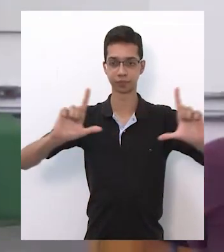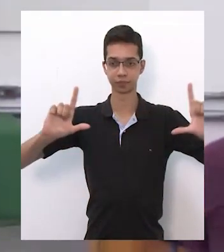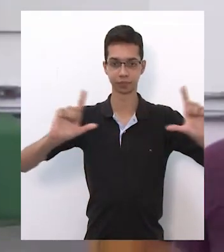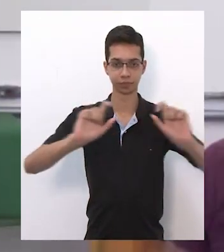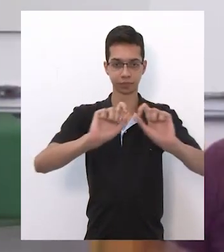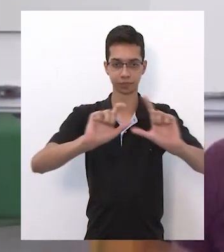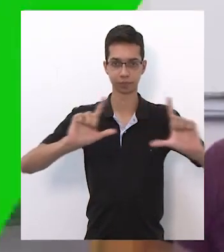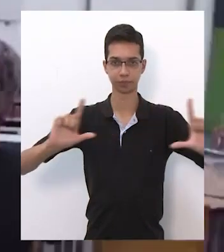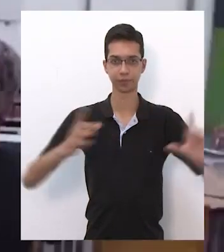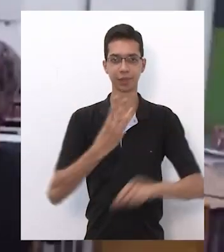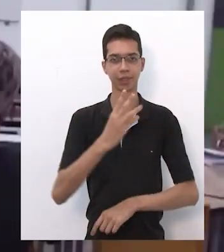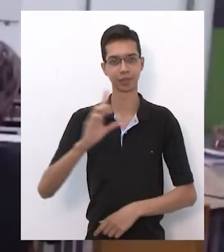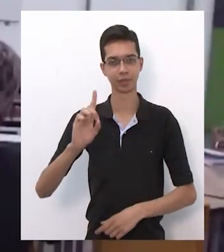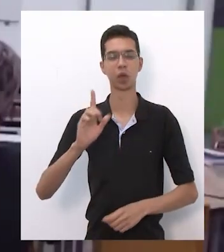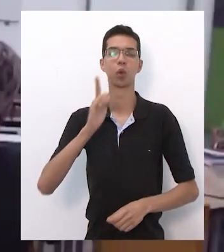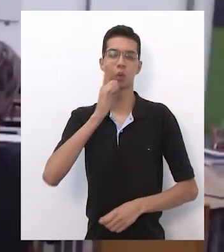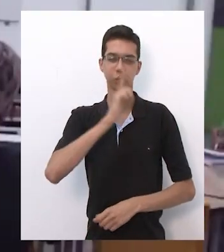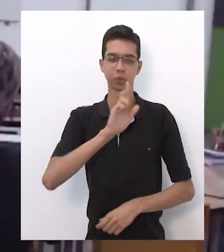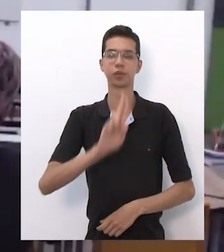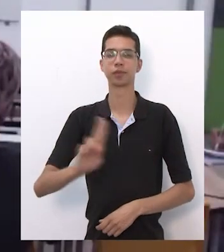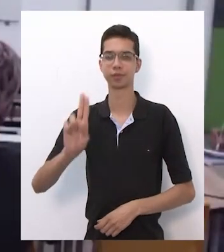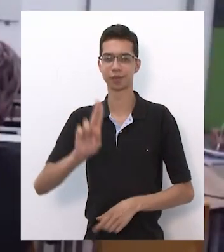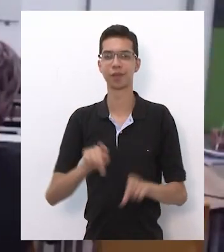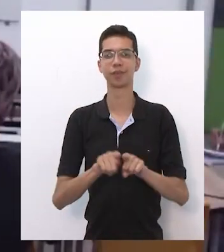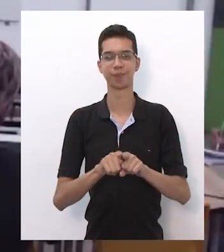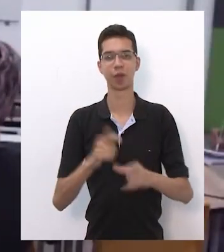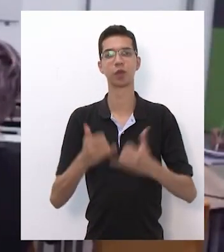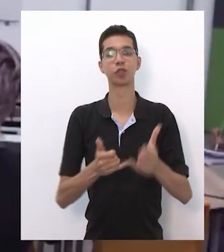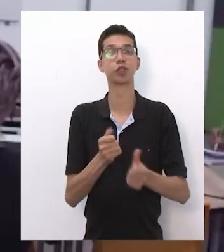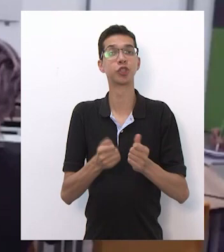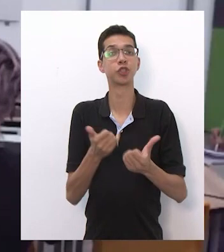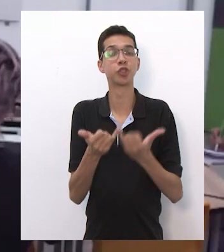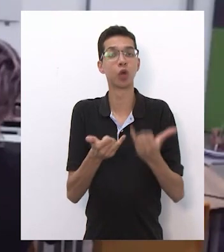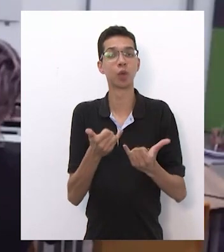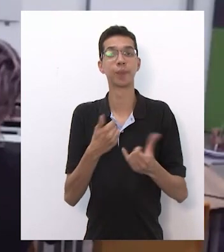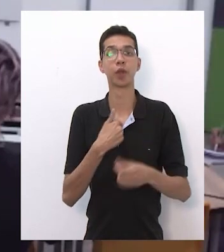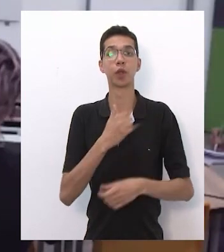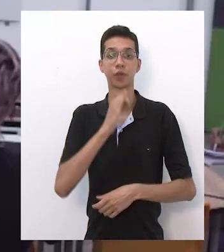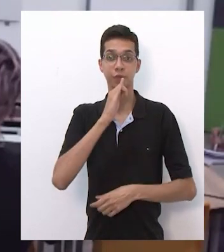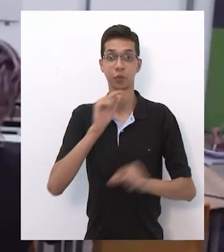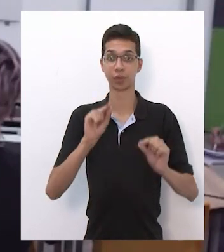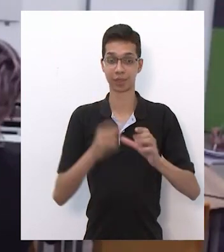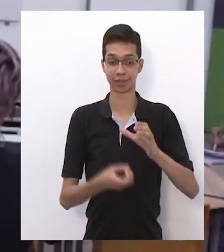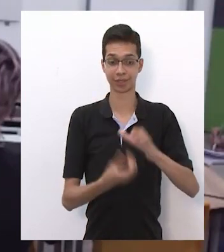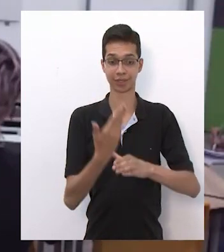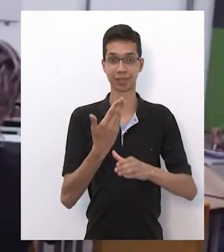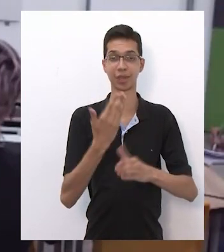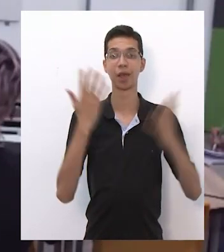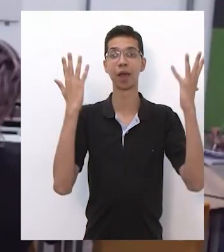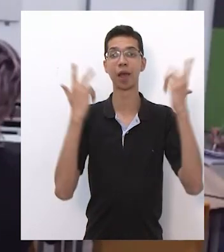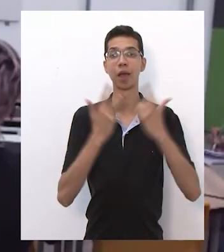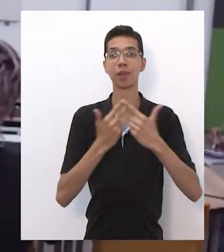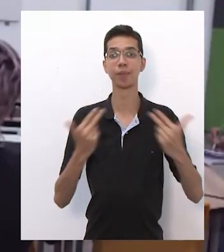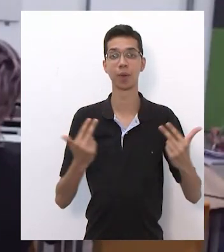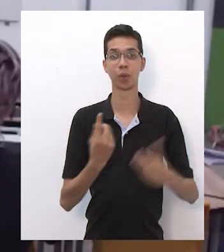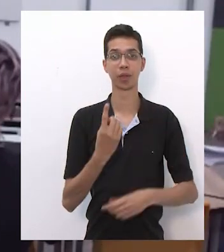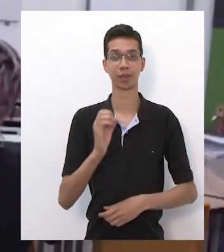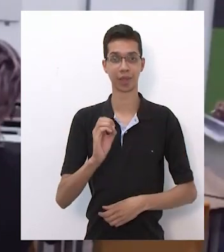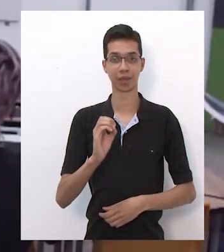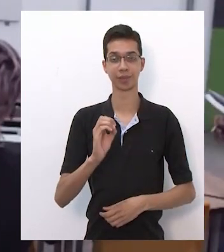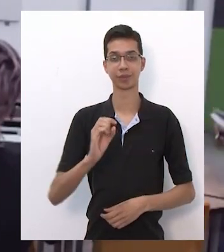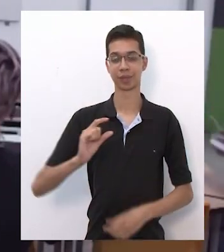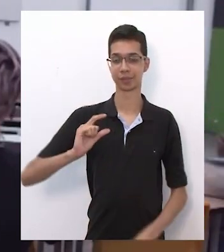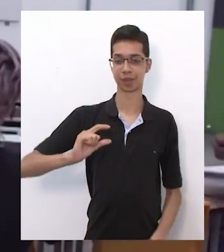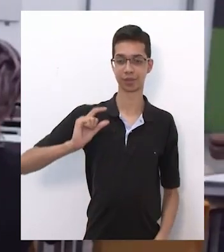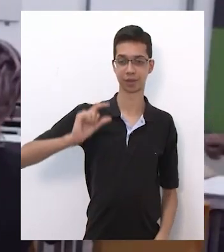também nesse jogo. Então o que eu estou falando aqui nesse caso? Que eu vou gerar um animal a 10 blocos de altura de